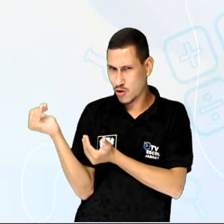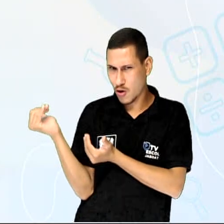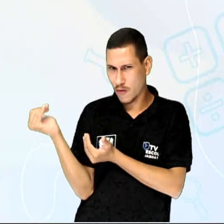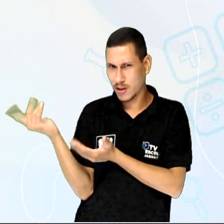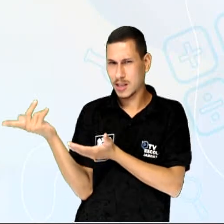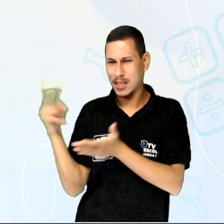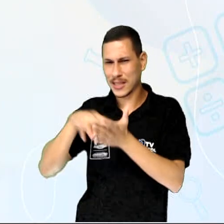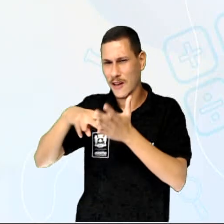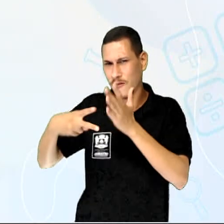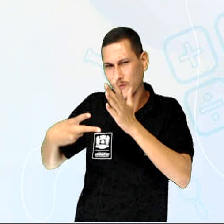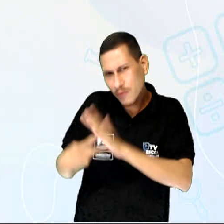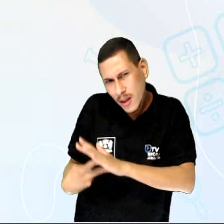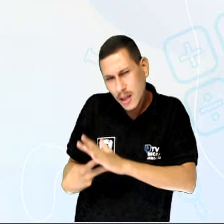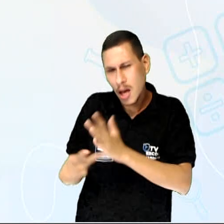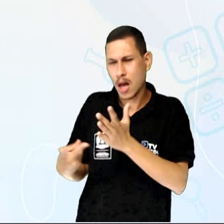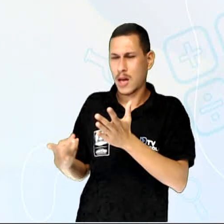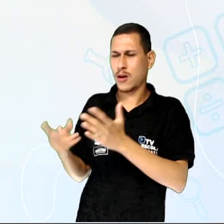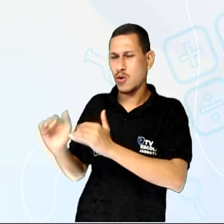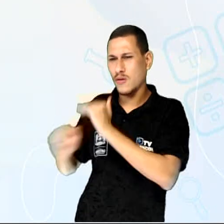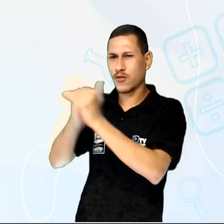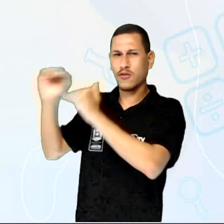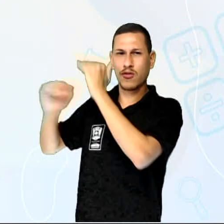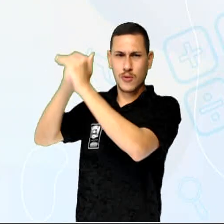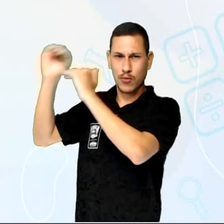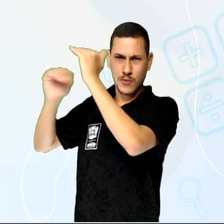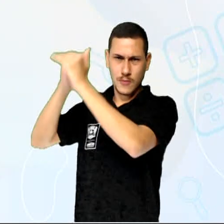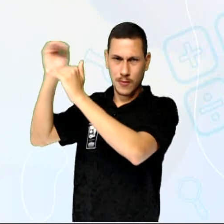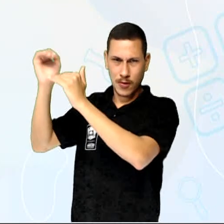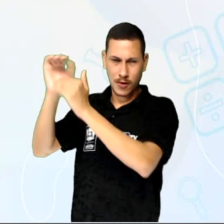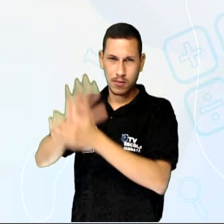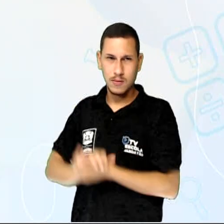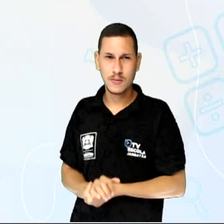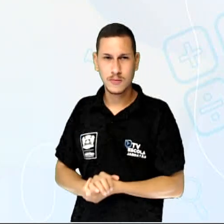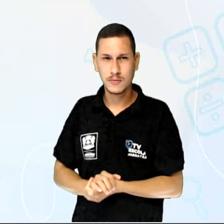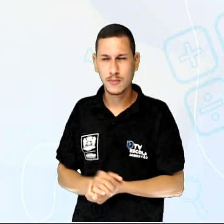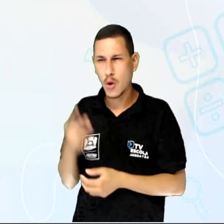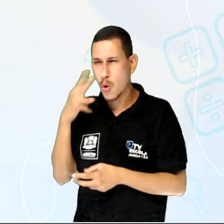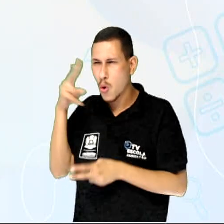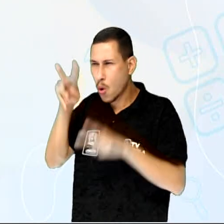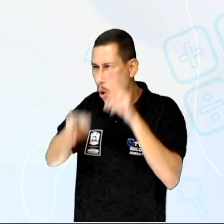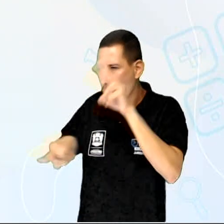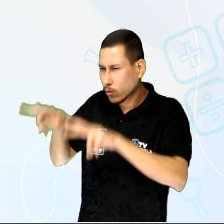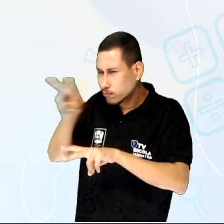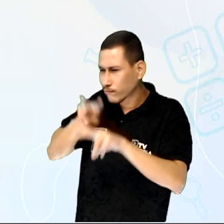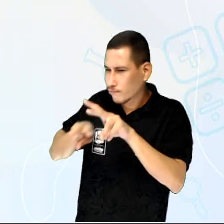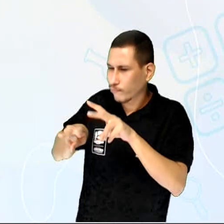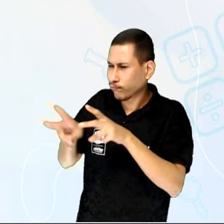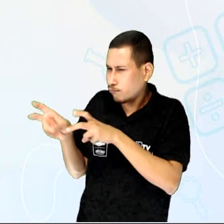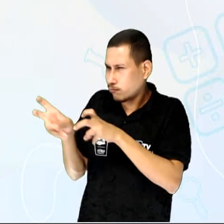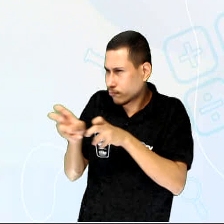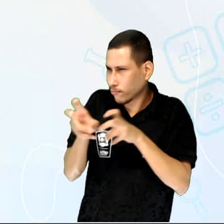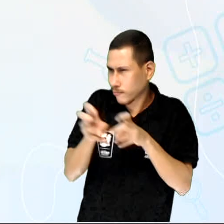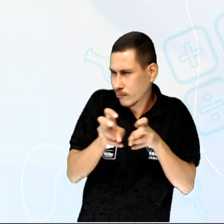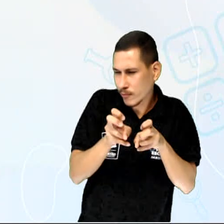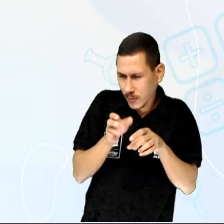ao oeste. Então é uma grande marcha, né? Essa imagem que vocês veem